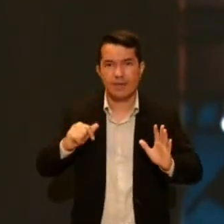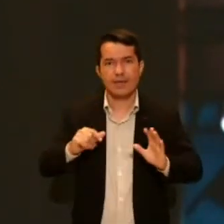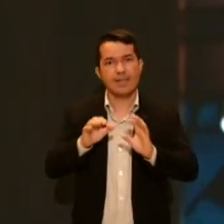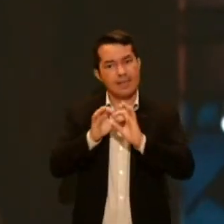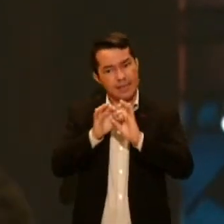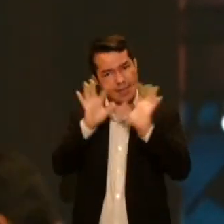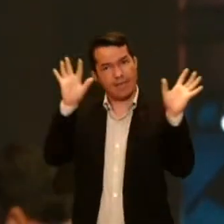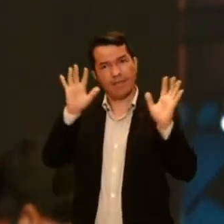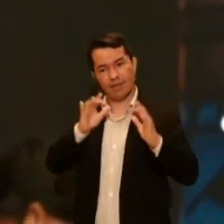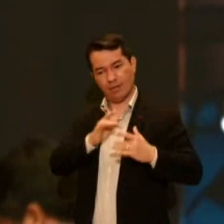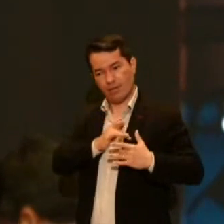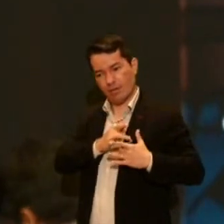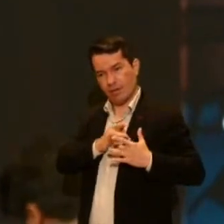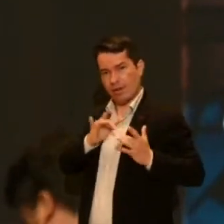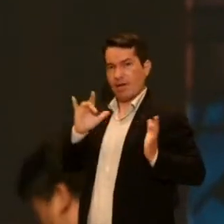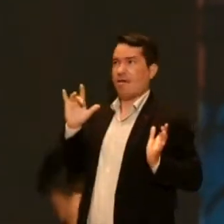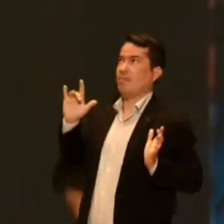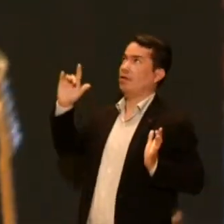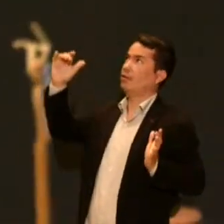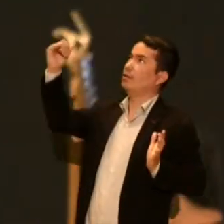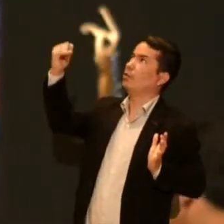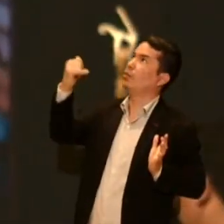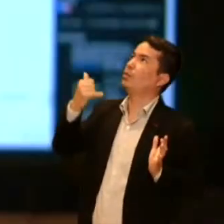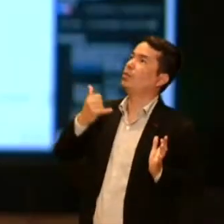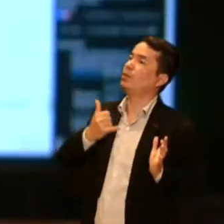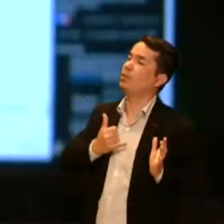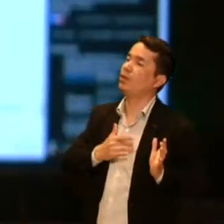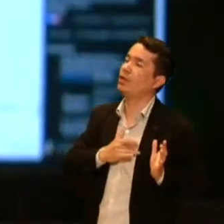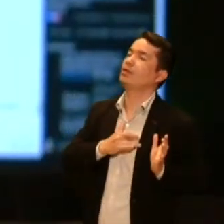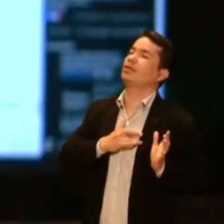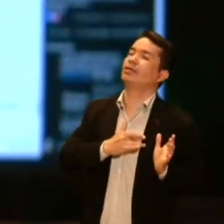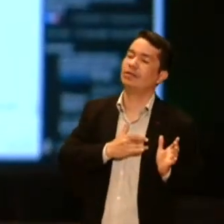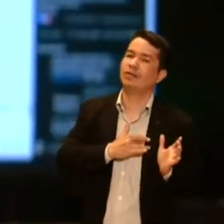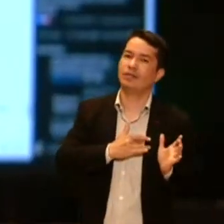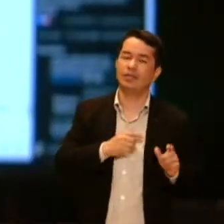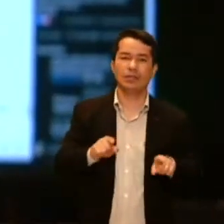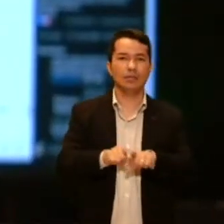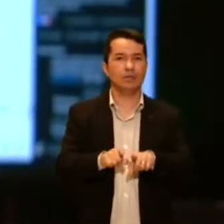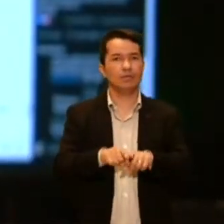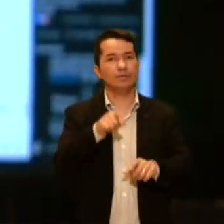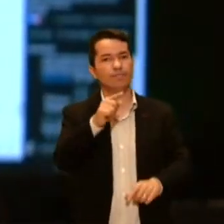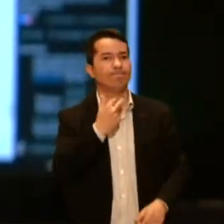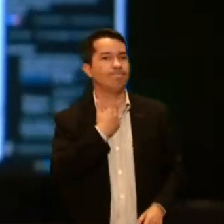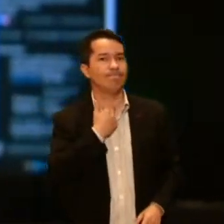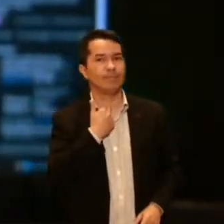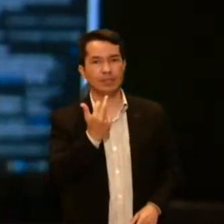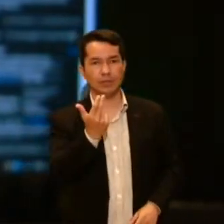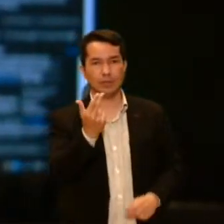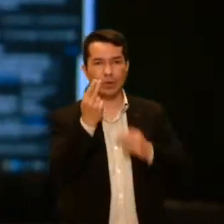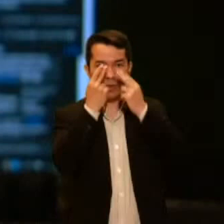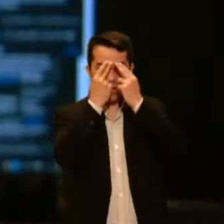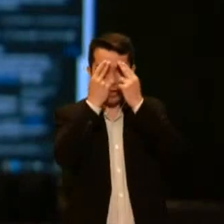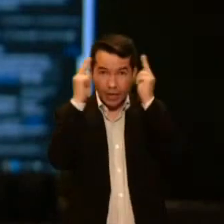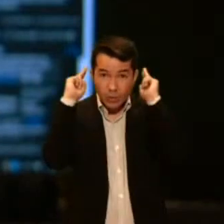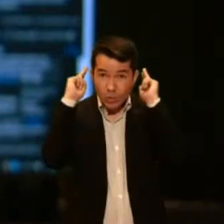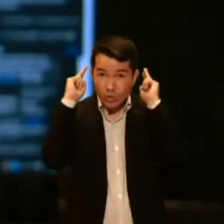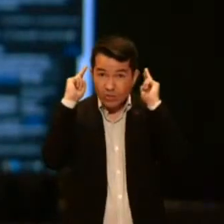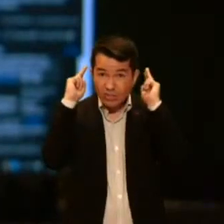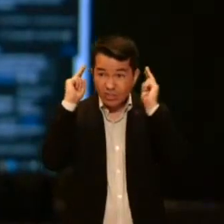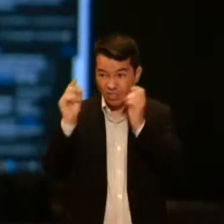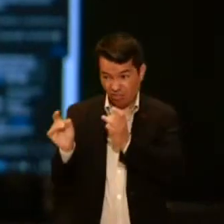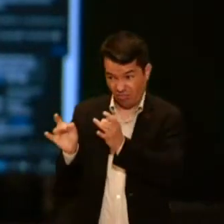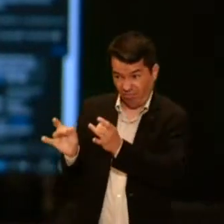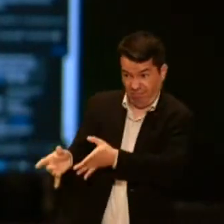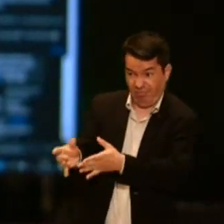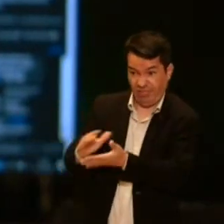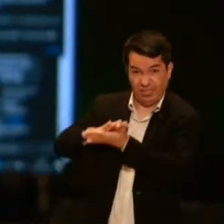dentro. E não seja como Herodes, que não somente rejeita, mas odeia e tenta destruir